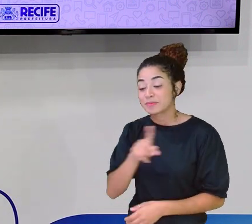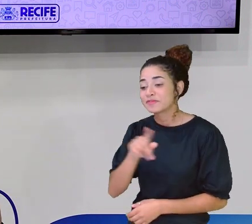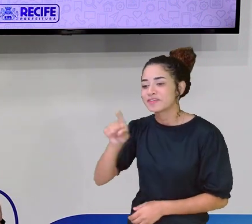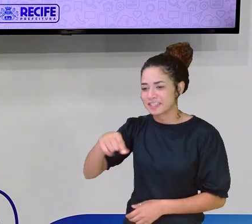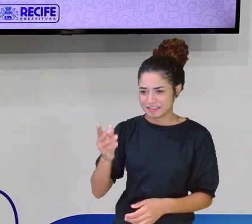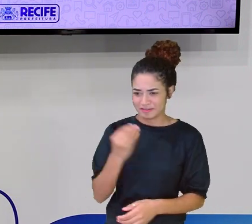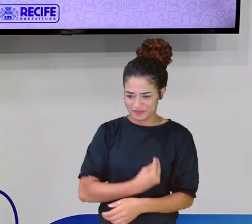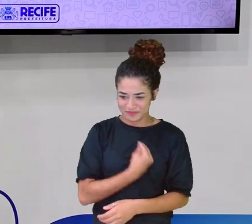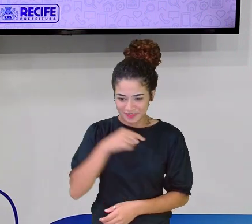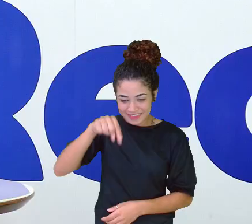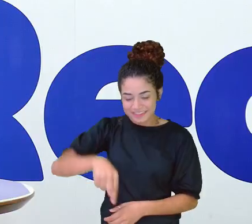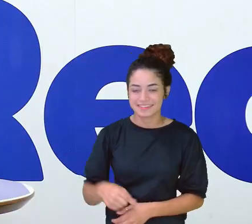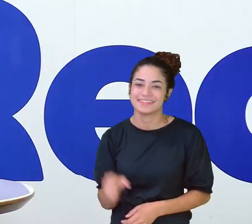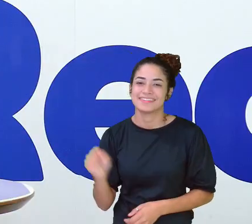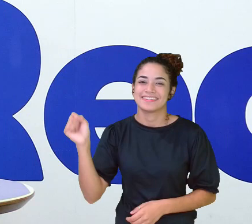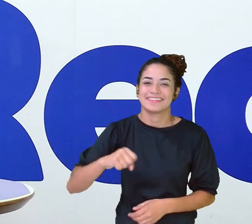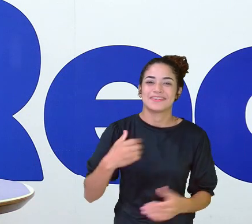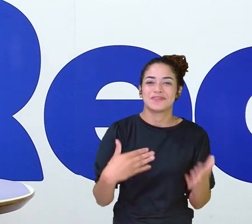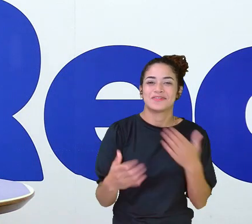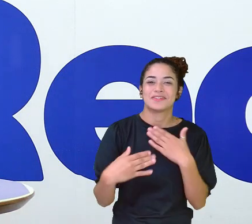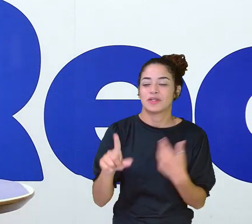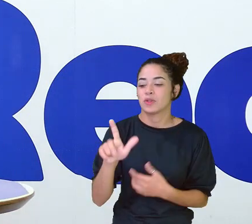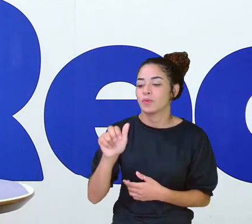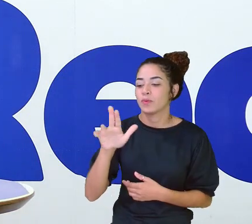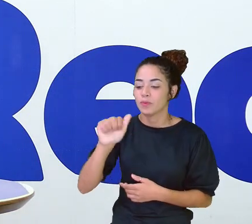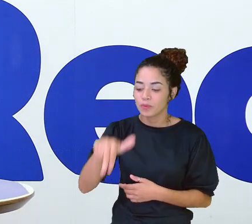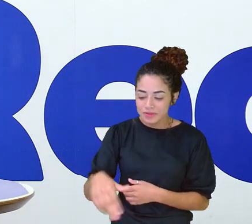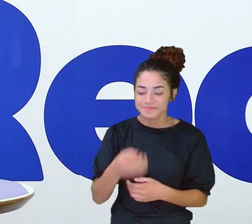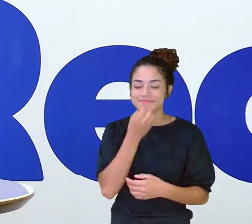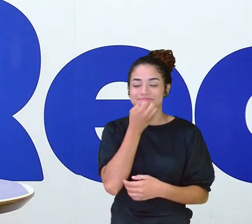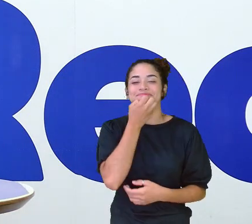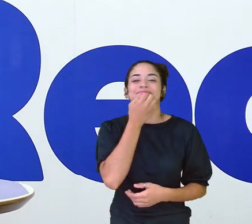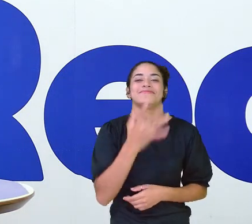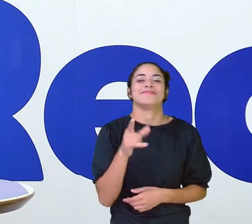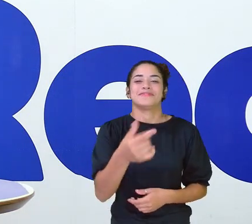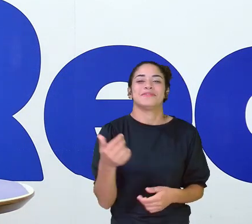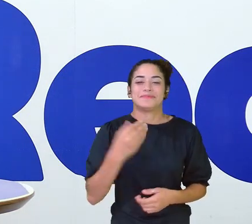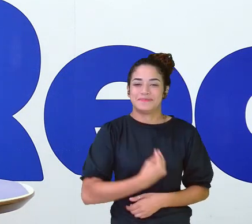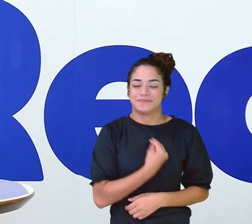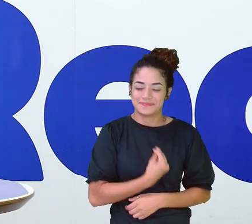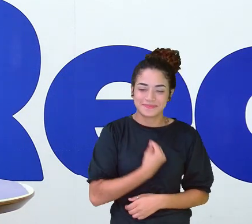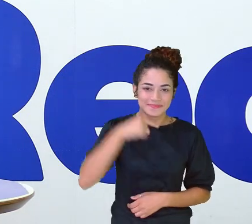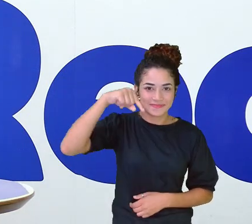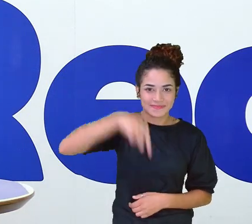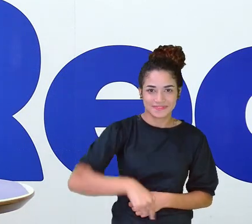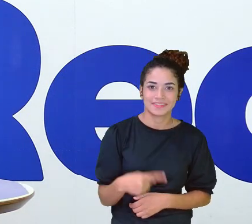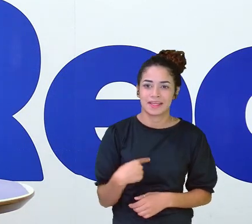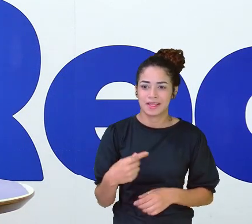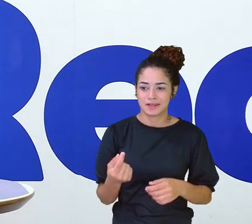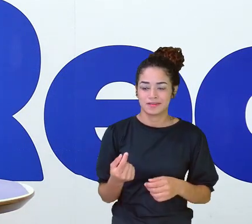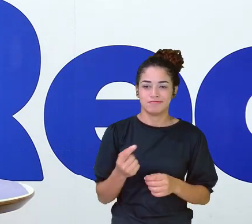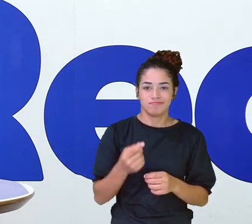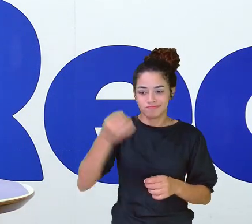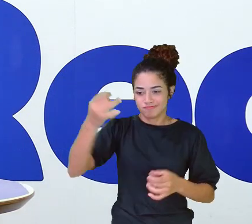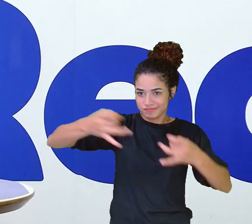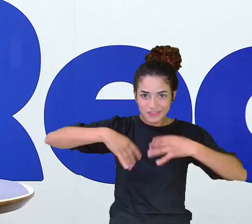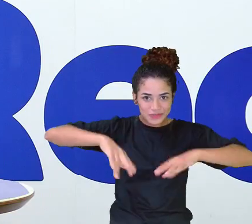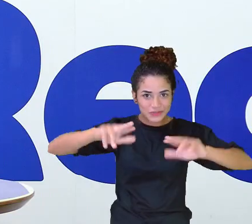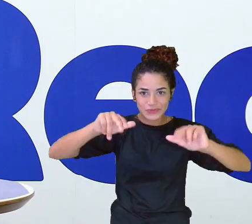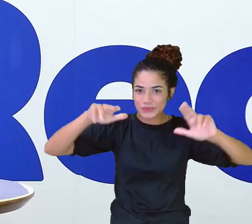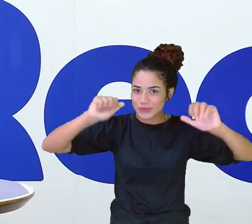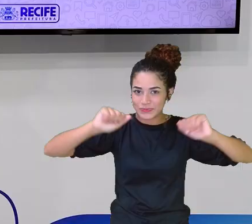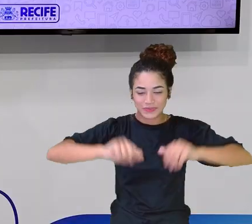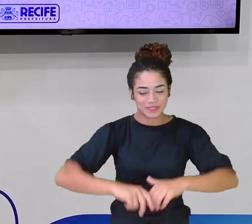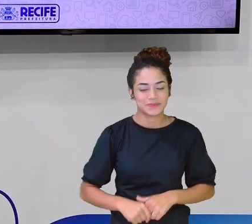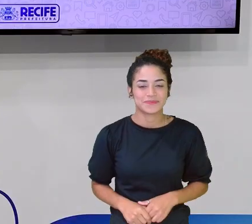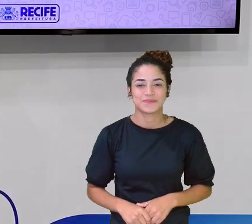aí? Estou aqui conversando com o Luan, muito bom, Luan, ter você aqui. Luan sempre Luan presente, né? Não nos deixa só, Luan é maravilhoso. Luan